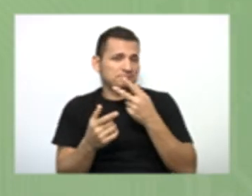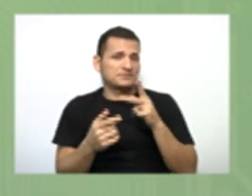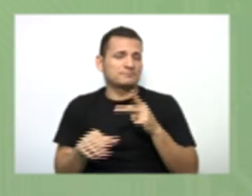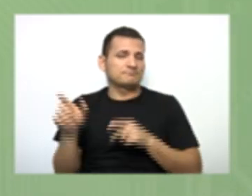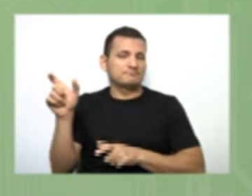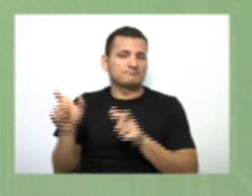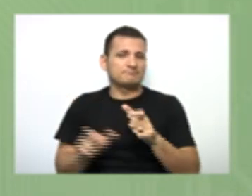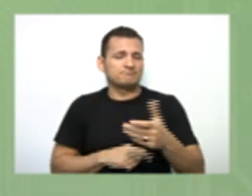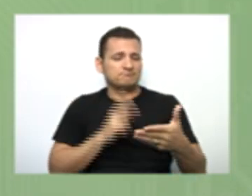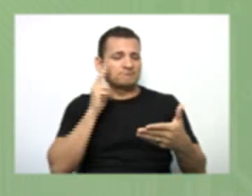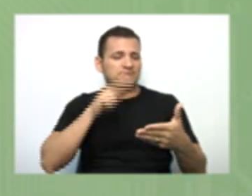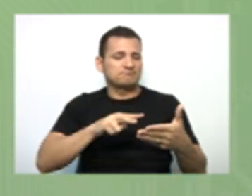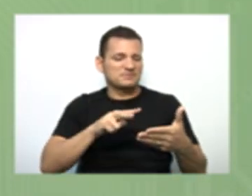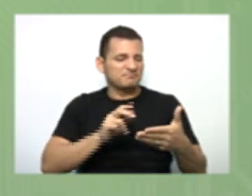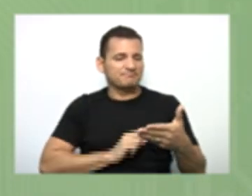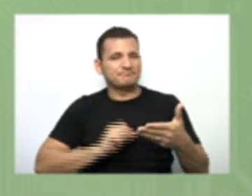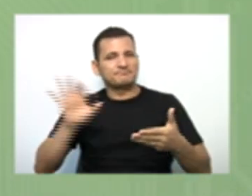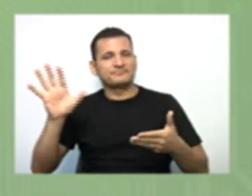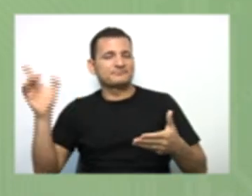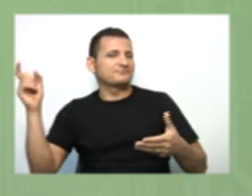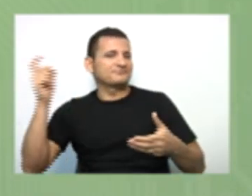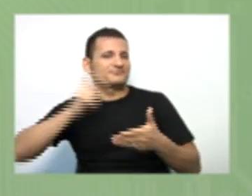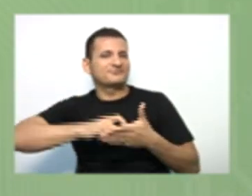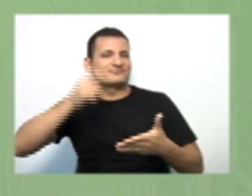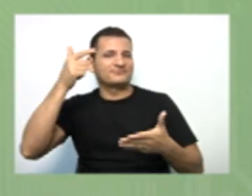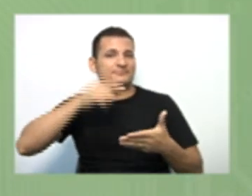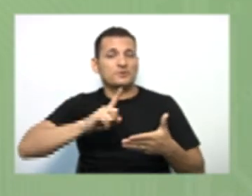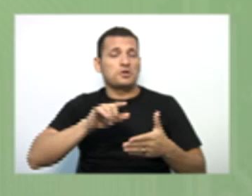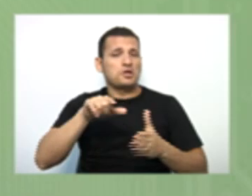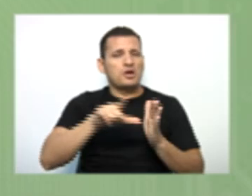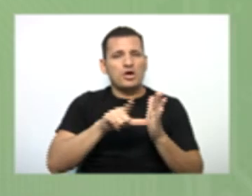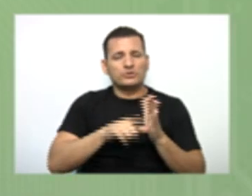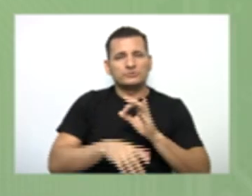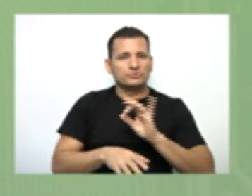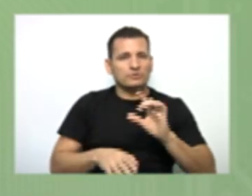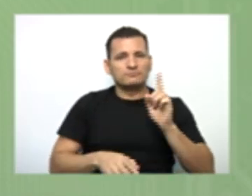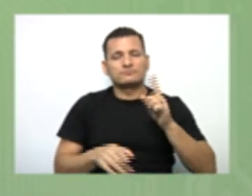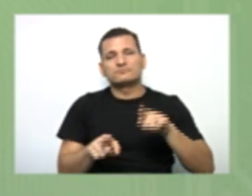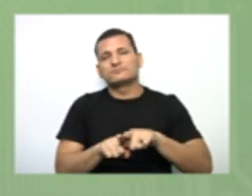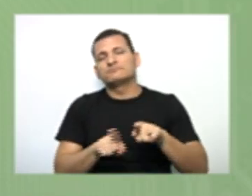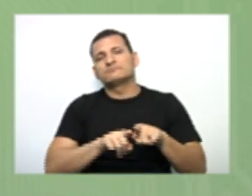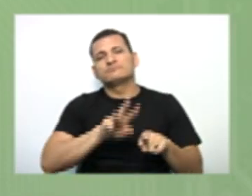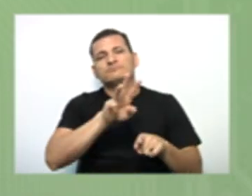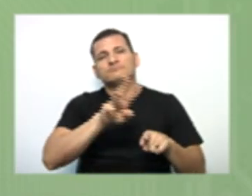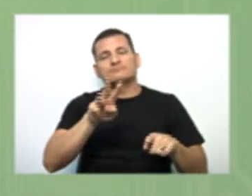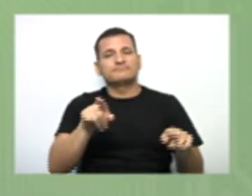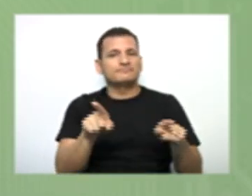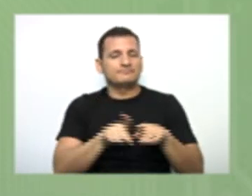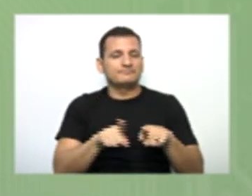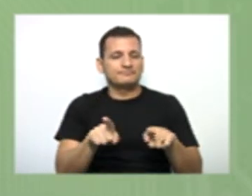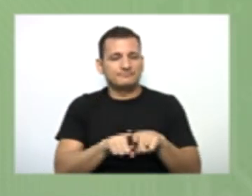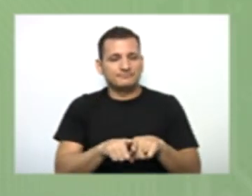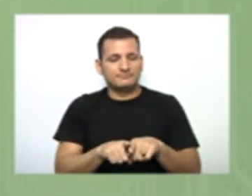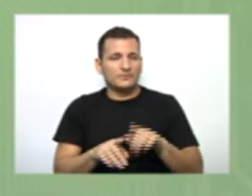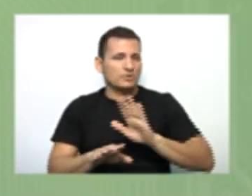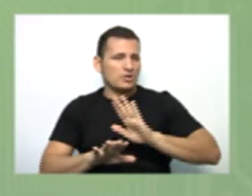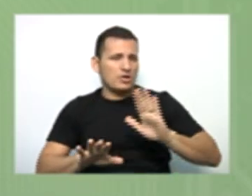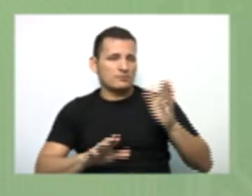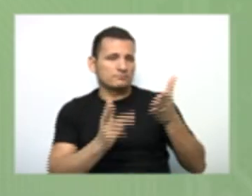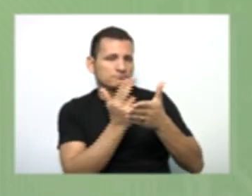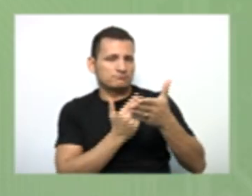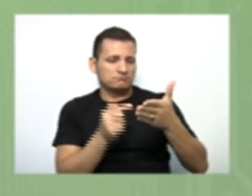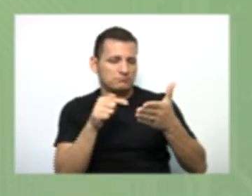e nunca mais vai voltar. Não é só em loja que isso acontece, não. Também em sites também. Só o design não